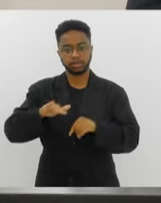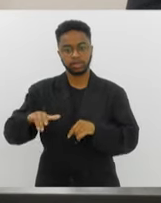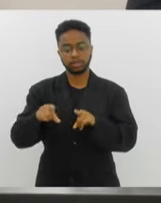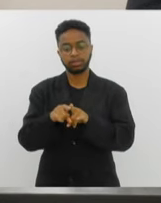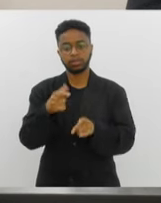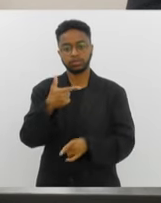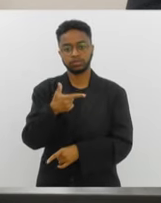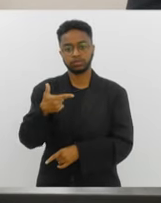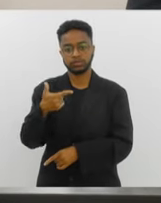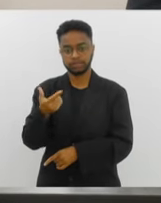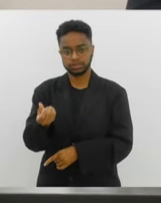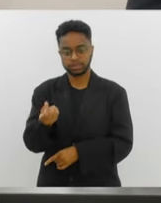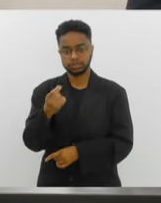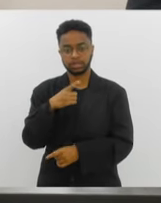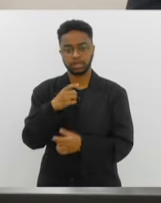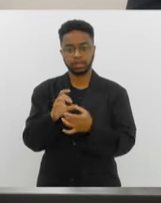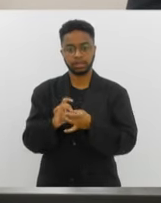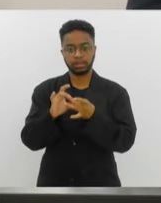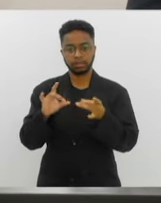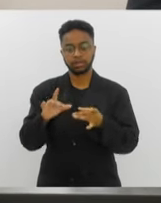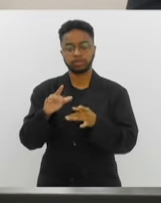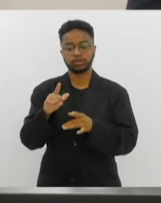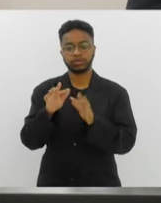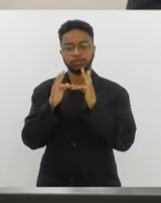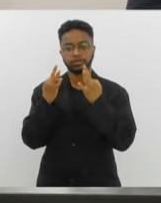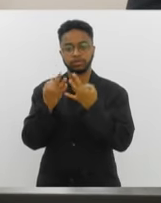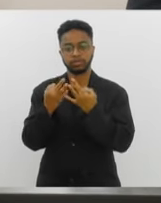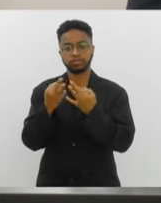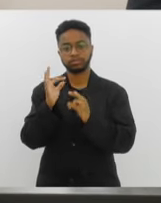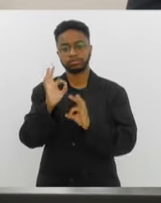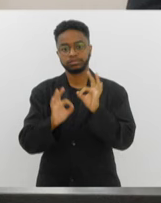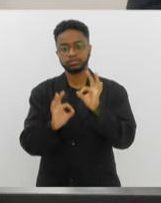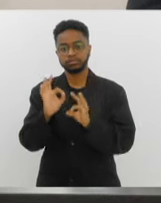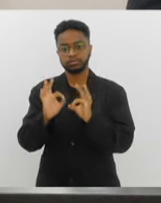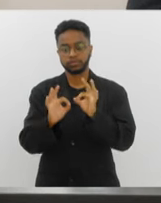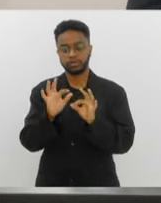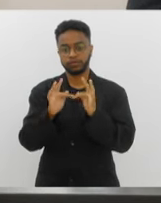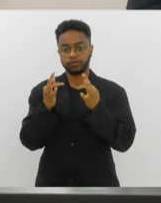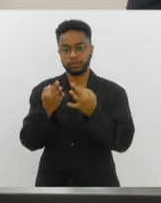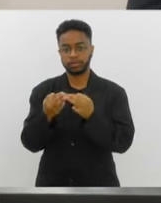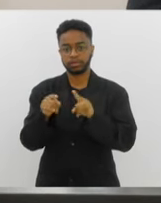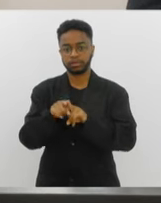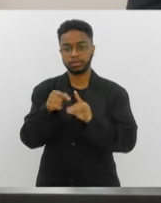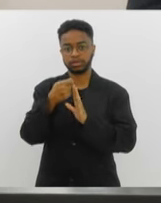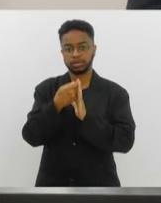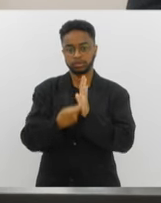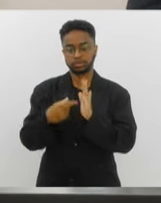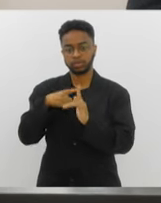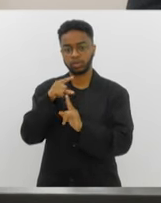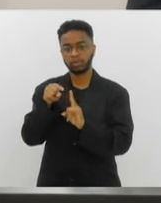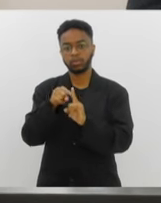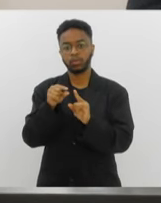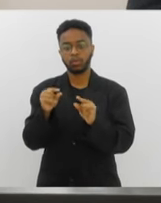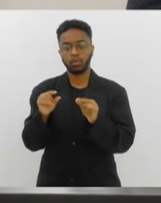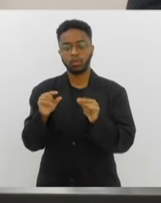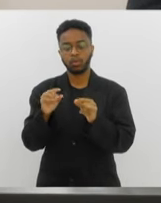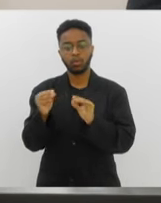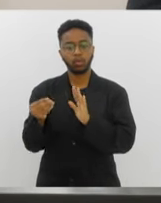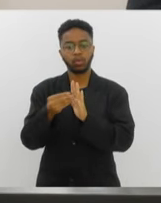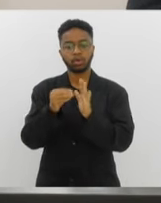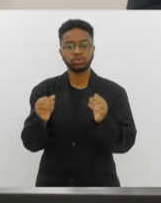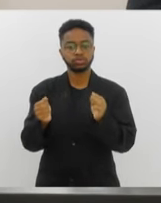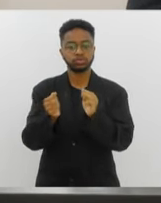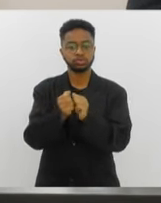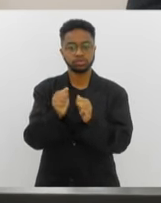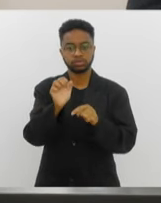garante a liberdade aos pais estabelecer o planejamento familiar. Segundo ele, o texto constitucional visou colocar a família e o Estado juntos